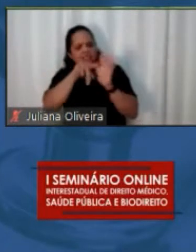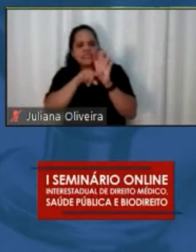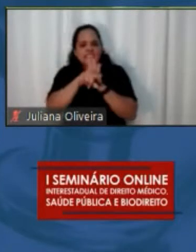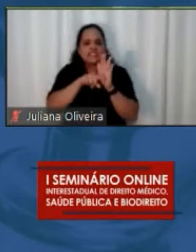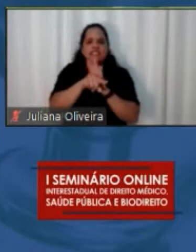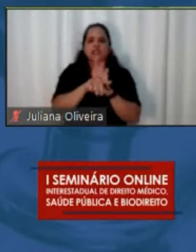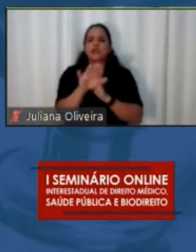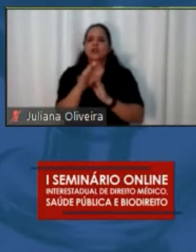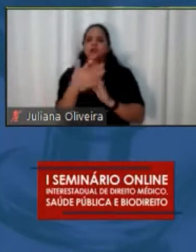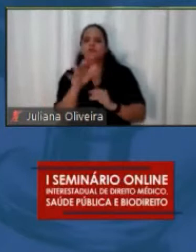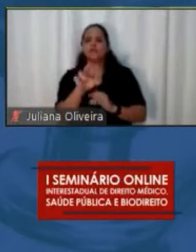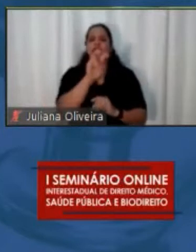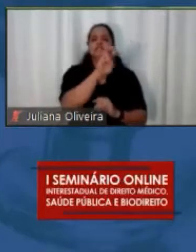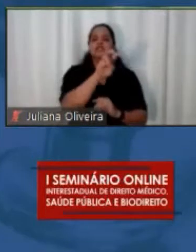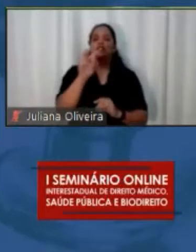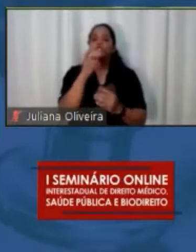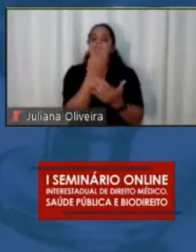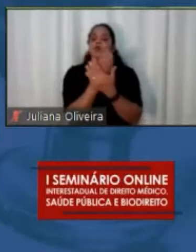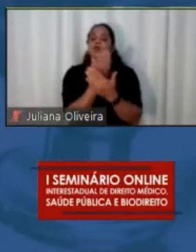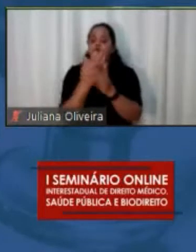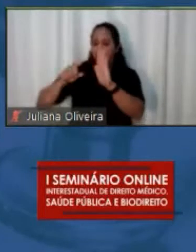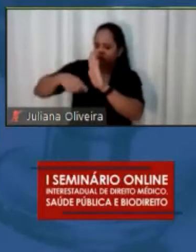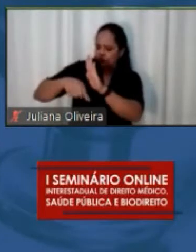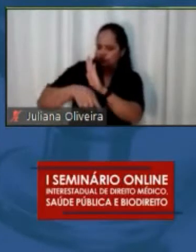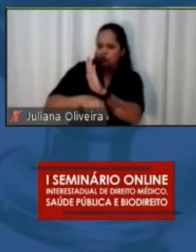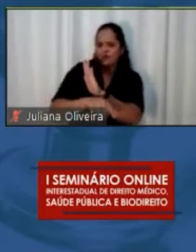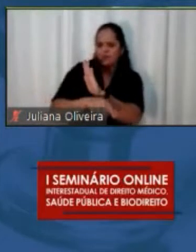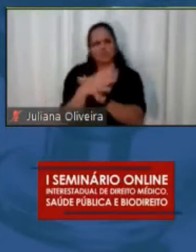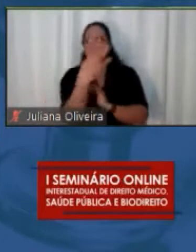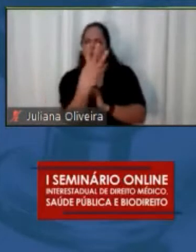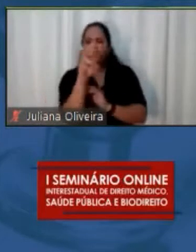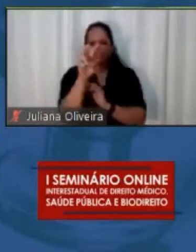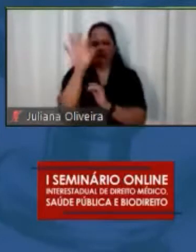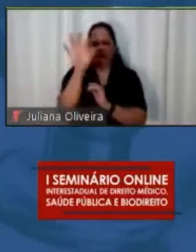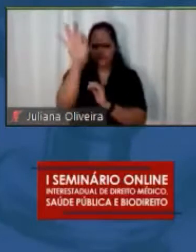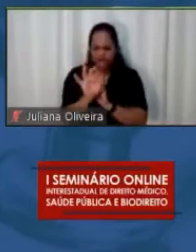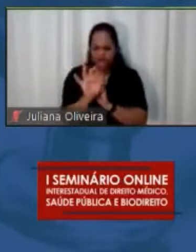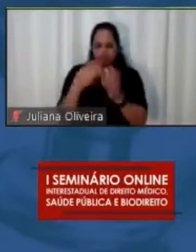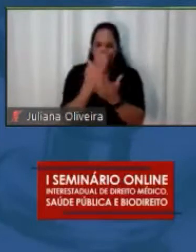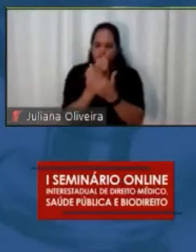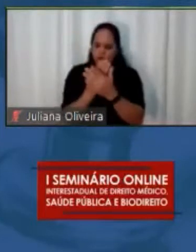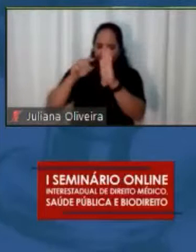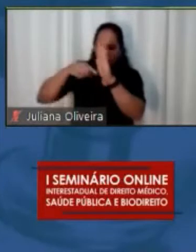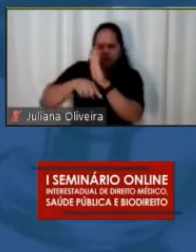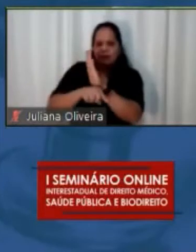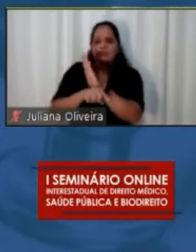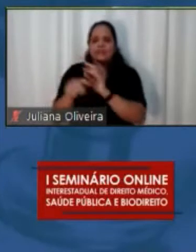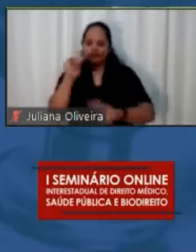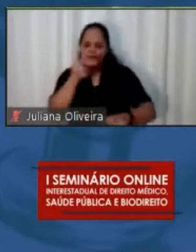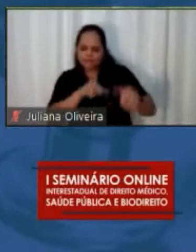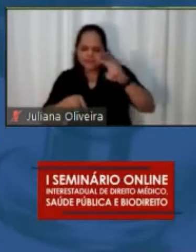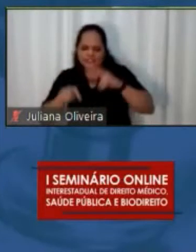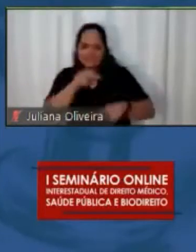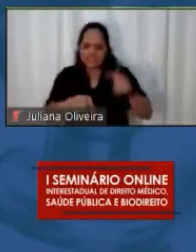45 estudos observacionais, 45 estudos observacionais, em que foi avaliado o risco e o benefício relacionado